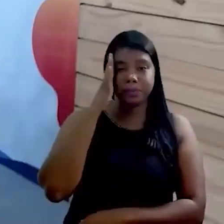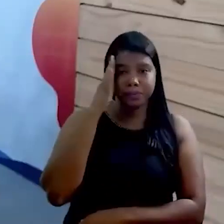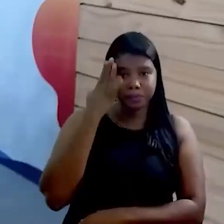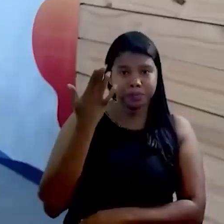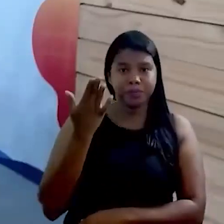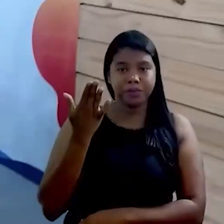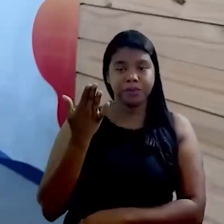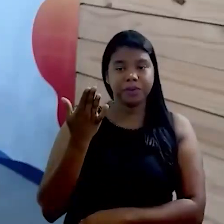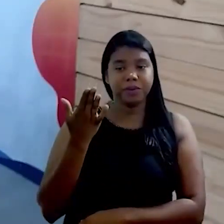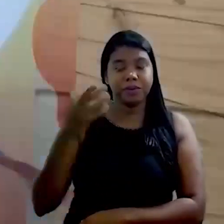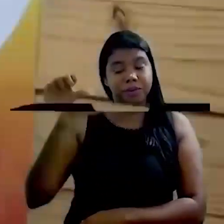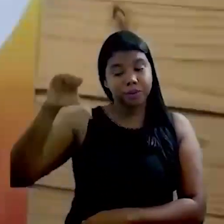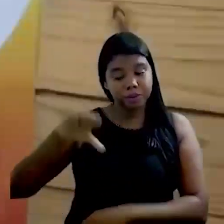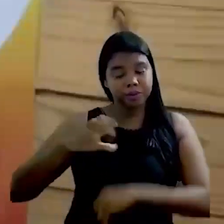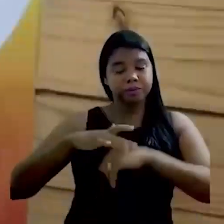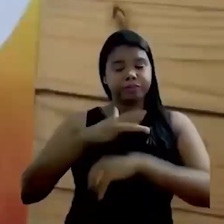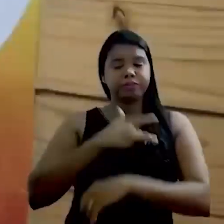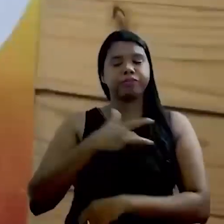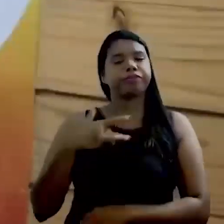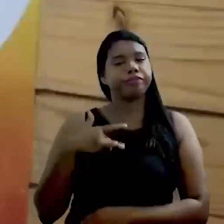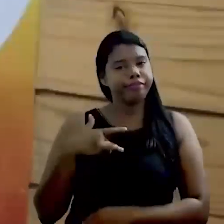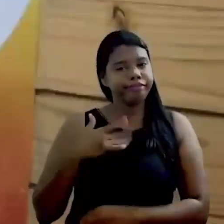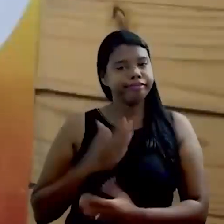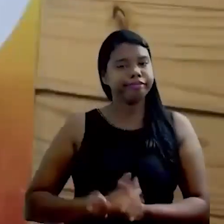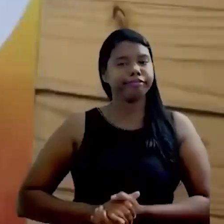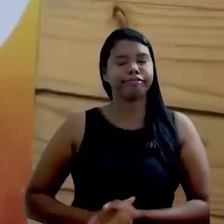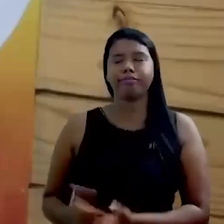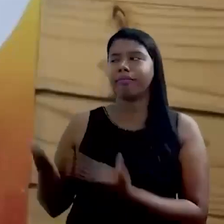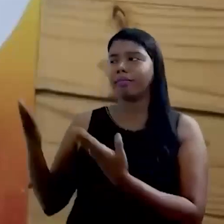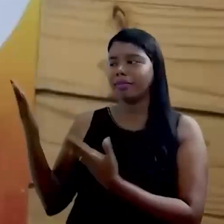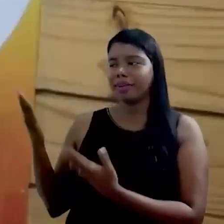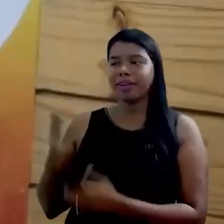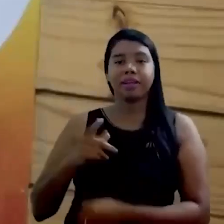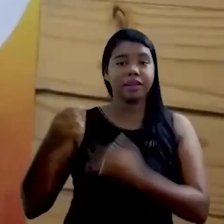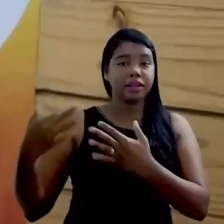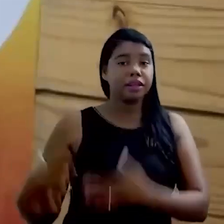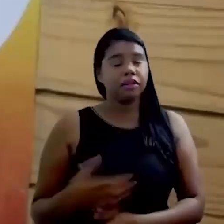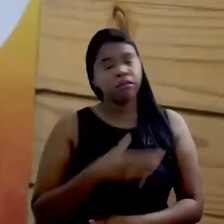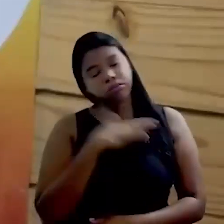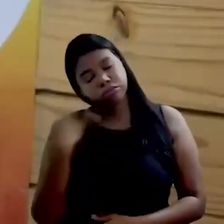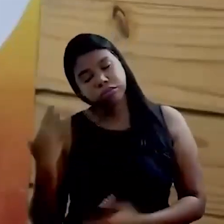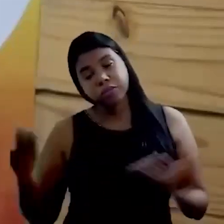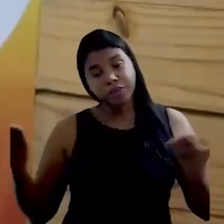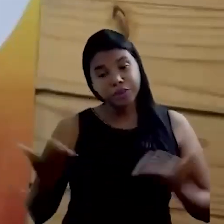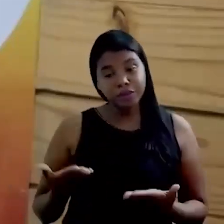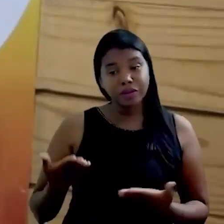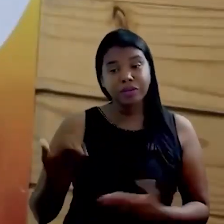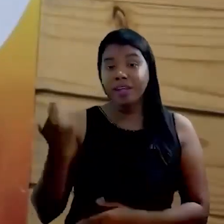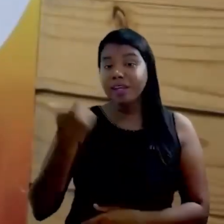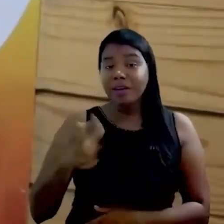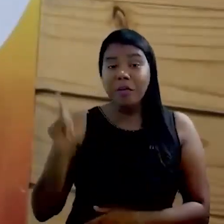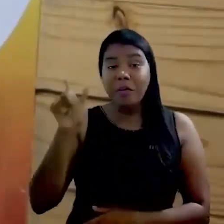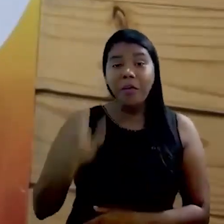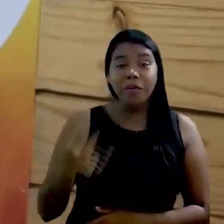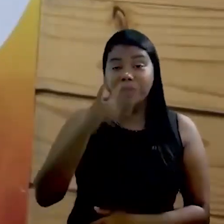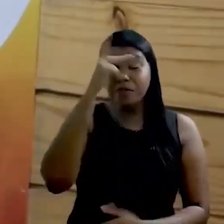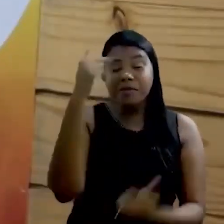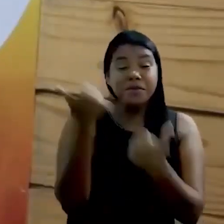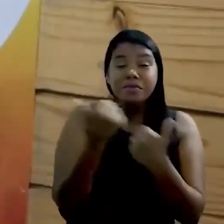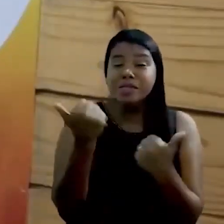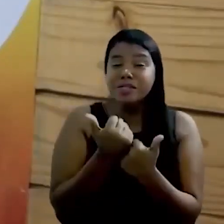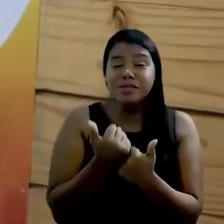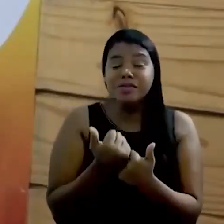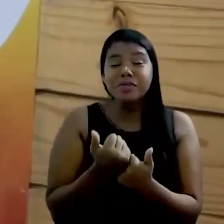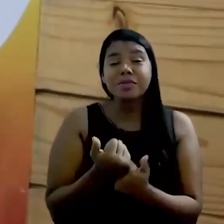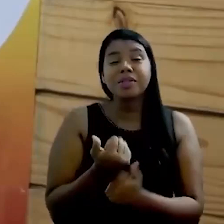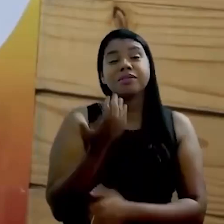Pois é, mesmo porque, gente, eu uso muita frase, tá? Me desculpa. Se a gente morrer hoje, amanhã tem alguém no lugar da gente. A empresa ela não pode fechar, ela